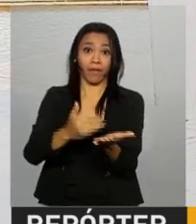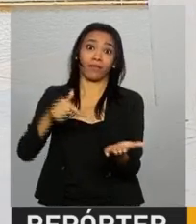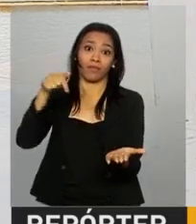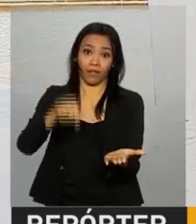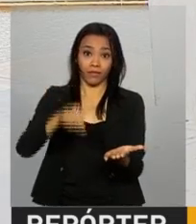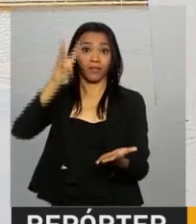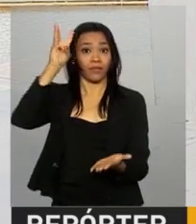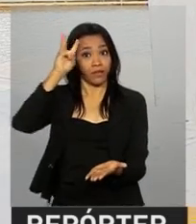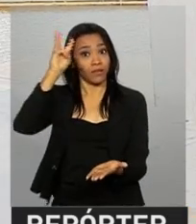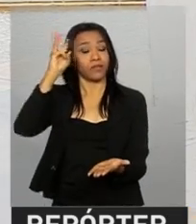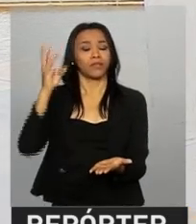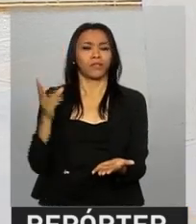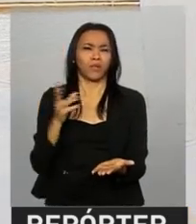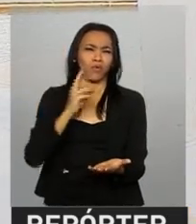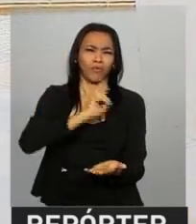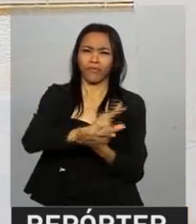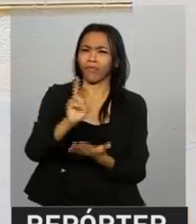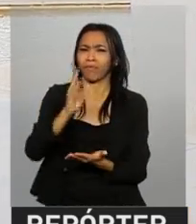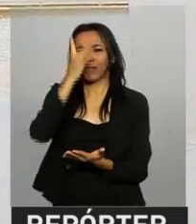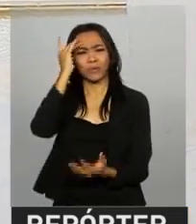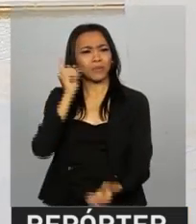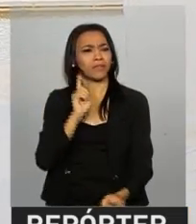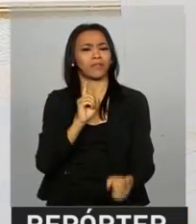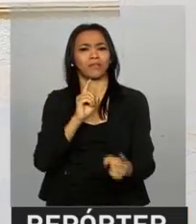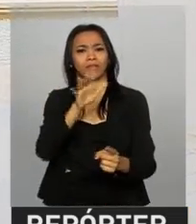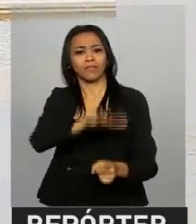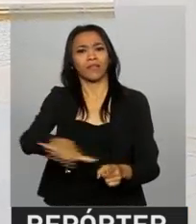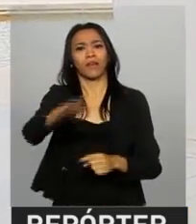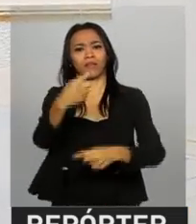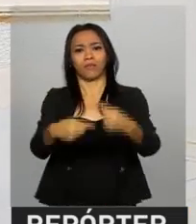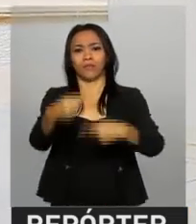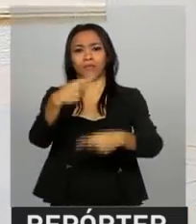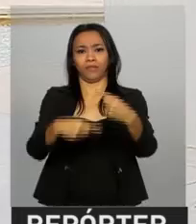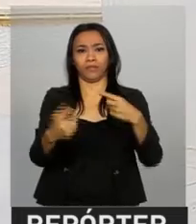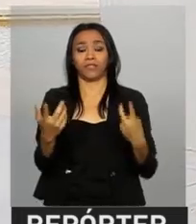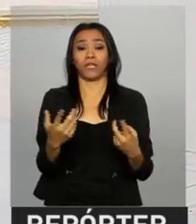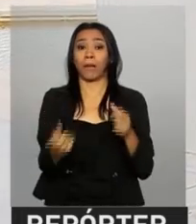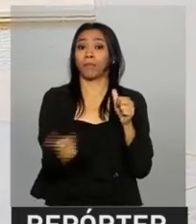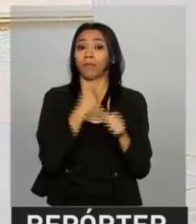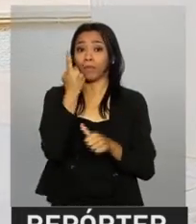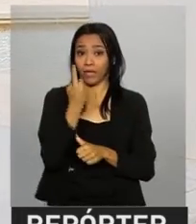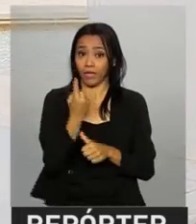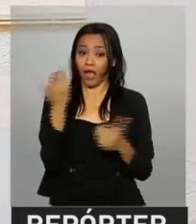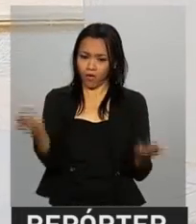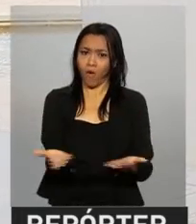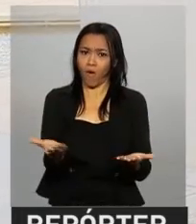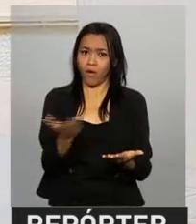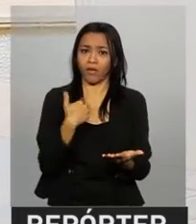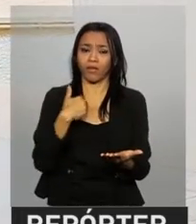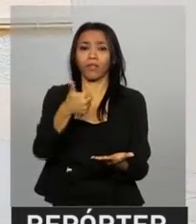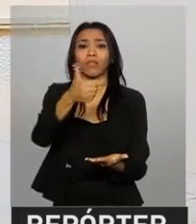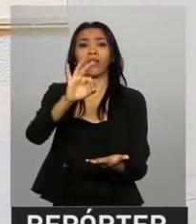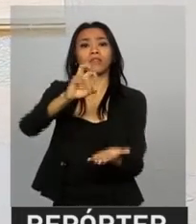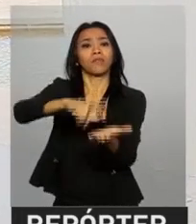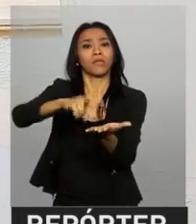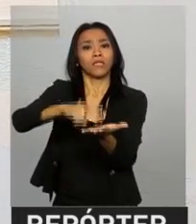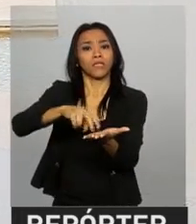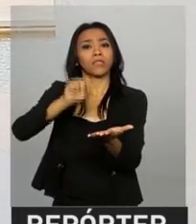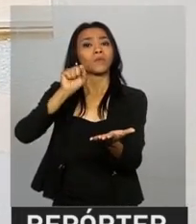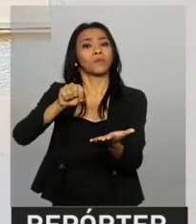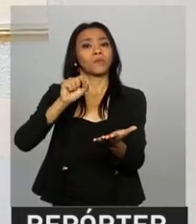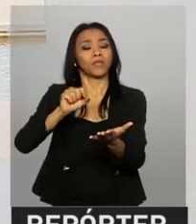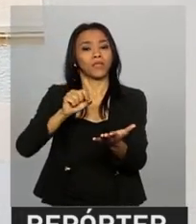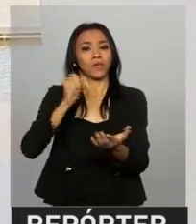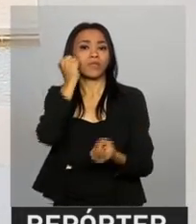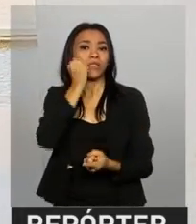de compromissos com políticos aqui no Palácio do Planalto. A primeira audiência acontece agora, a partir das 10 horas da manhã, com